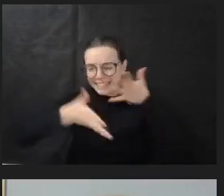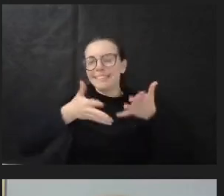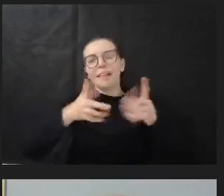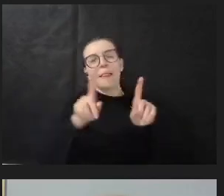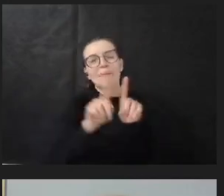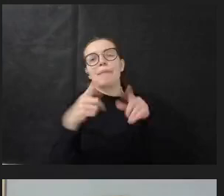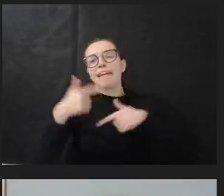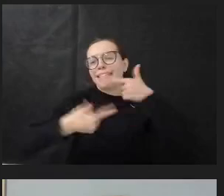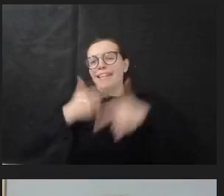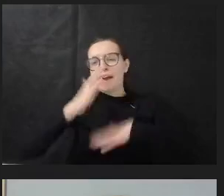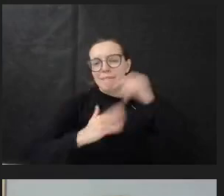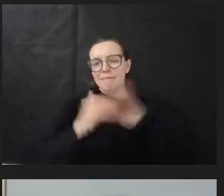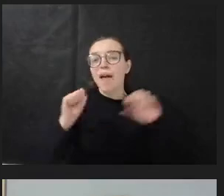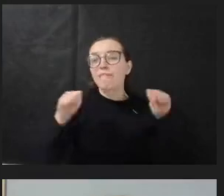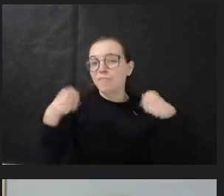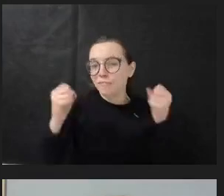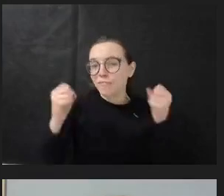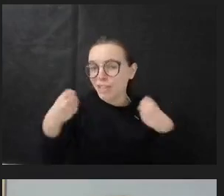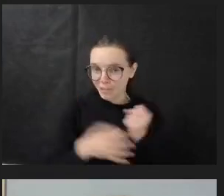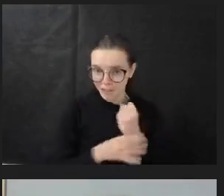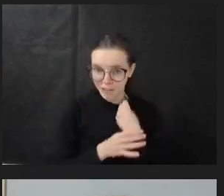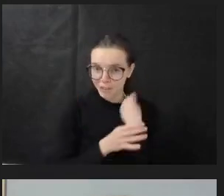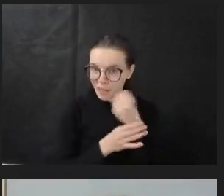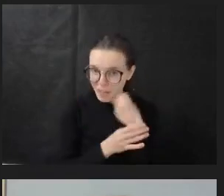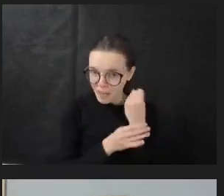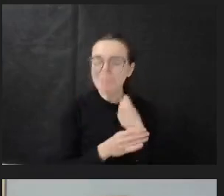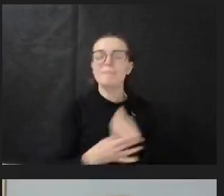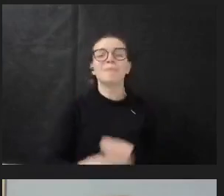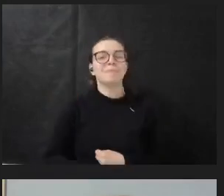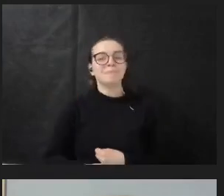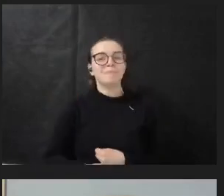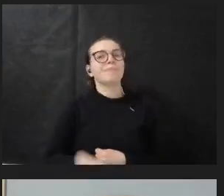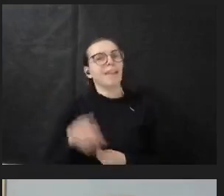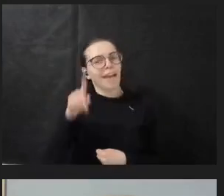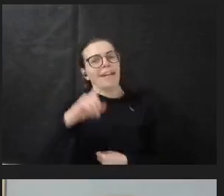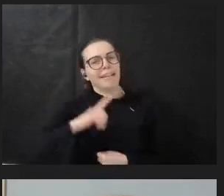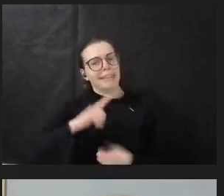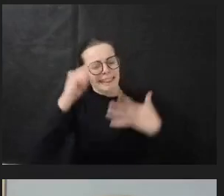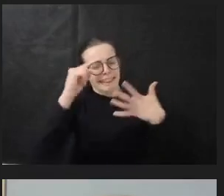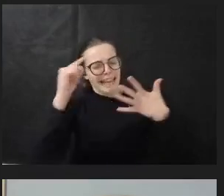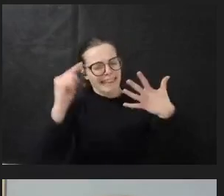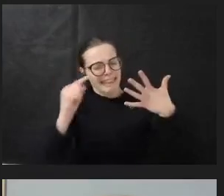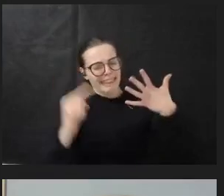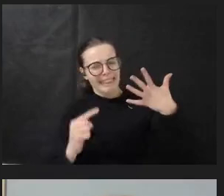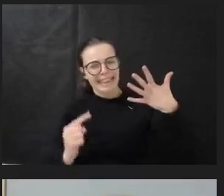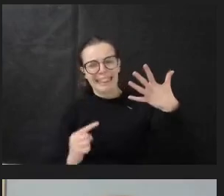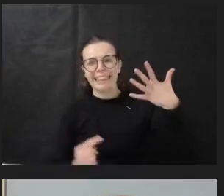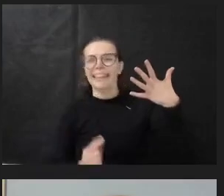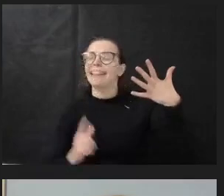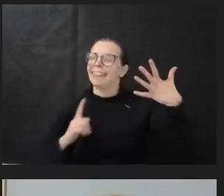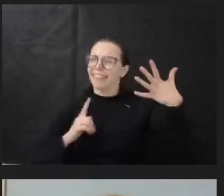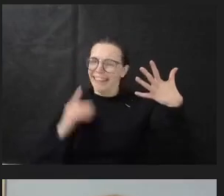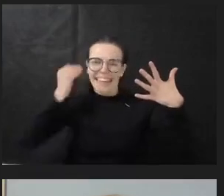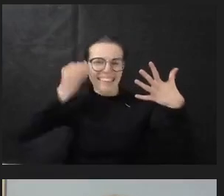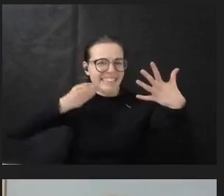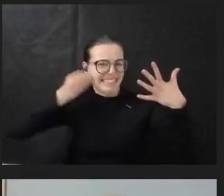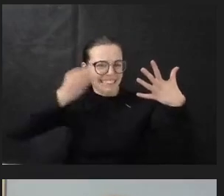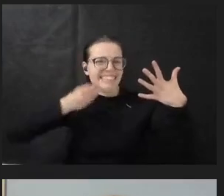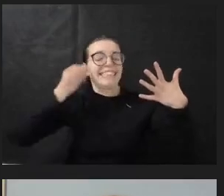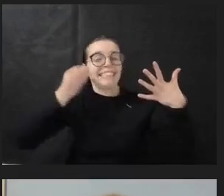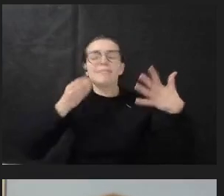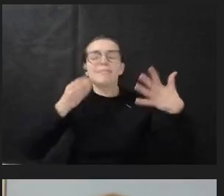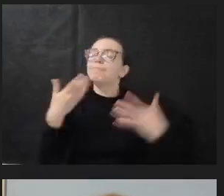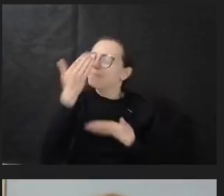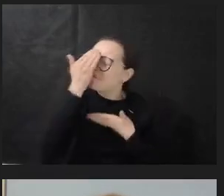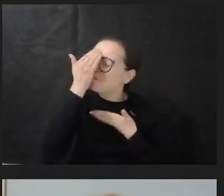outras coisas que a Ana faz também, porque ela é muitas coisas. Então, Ana, muito obrigada por você estar aqui